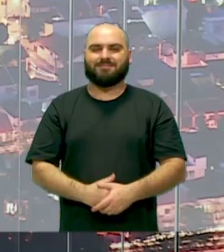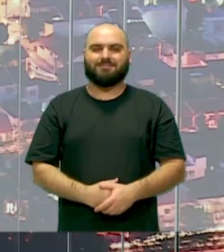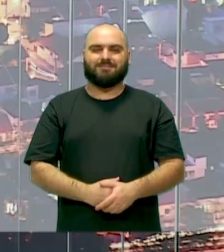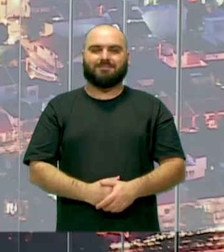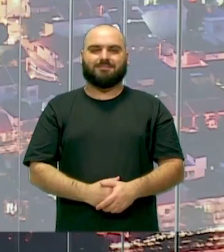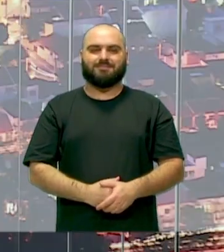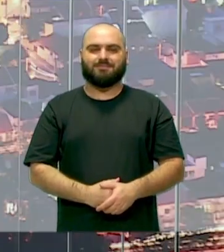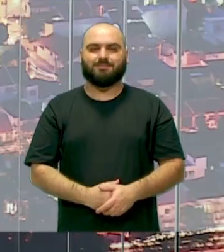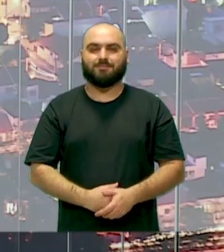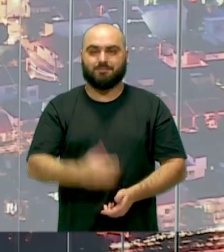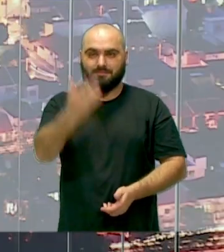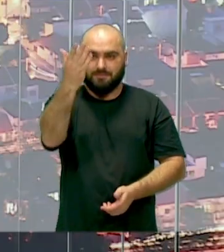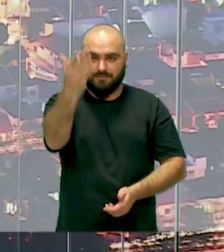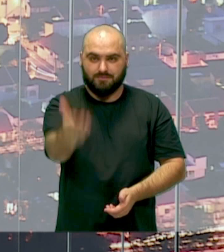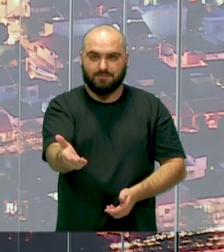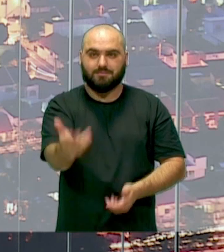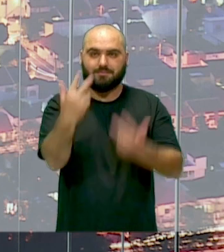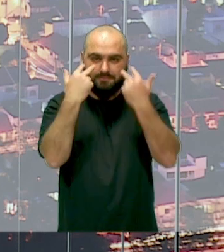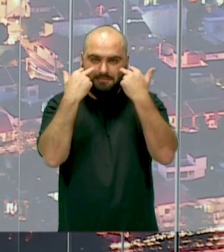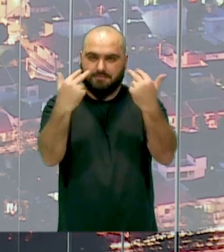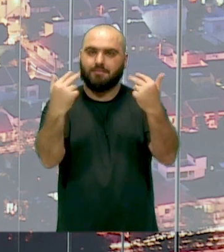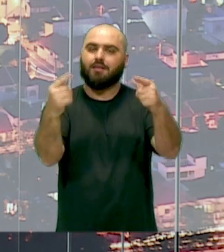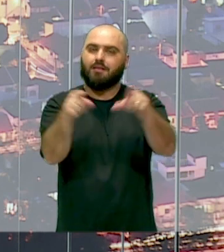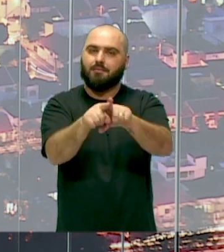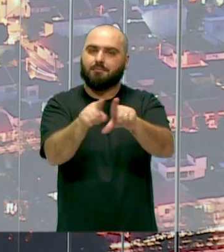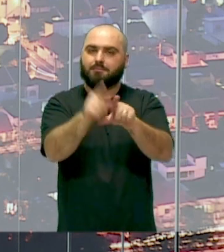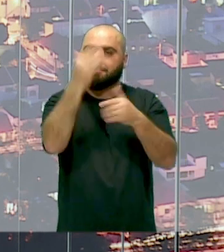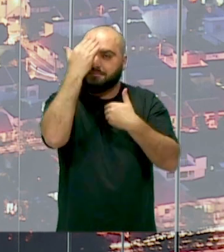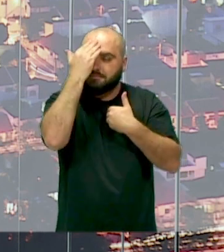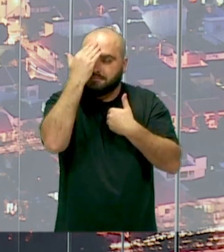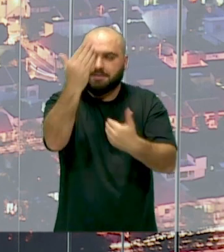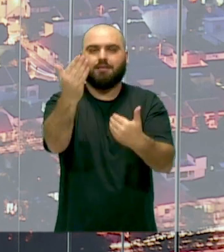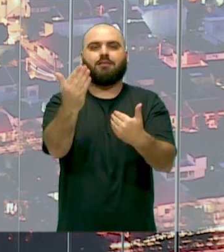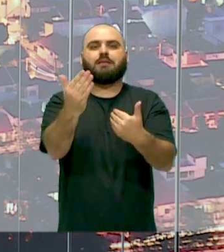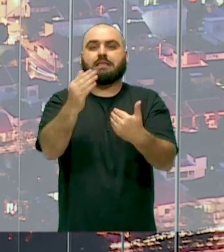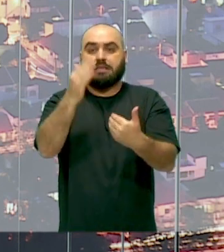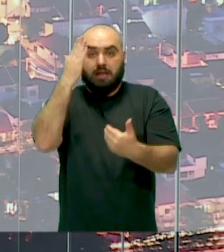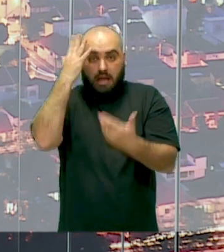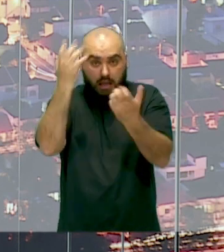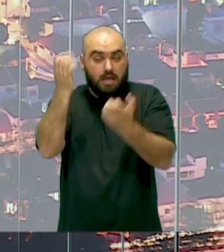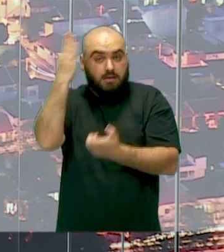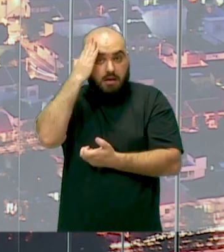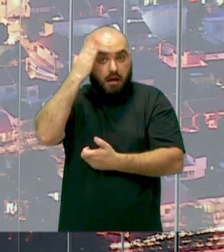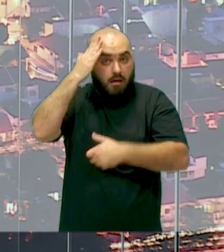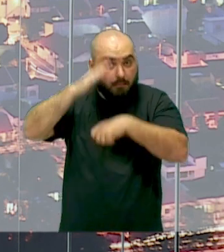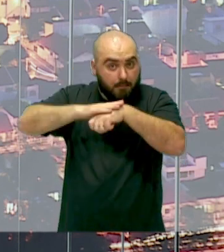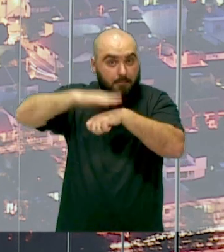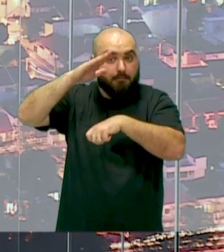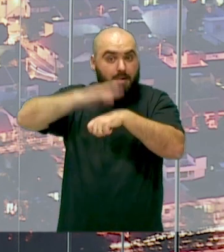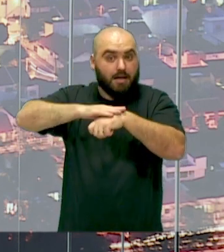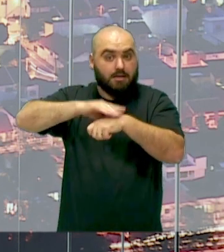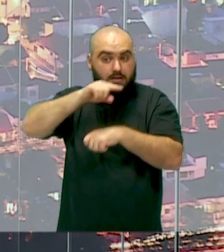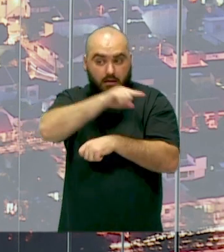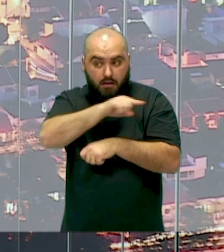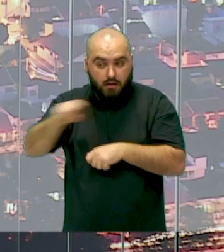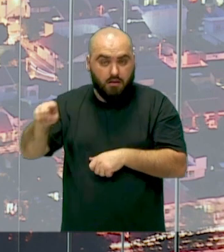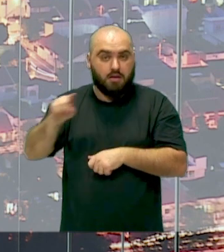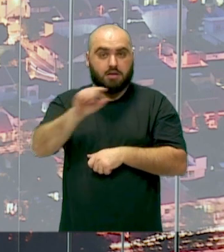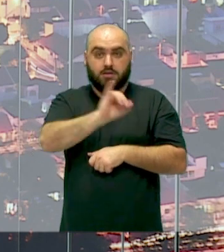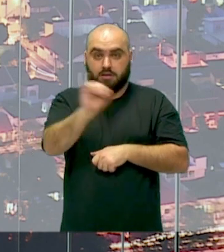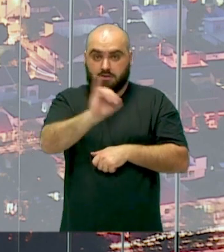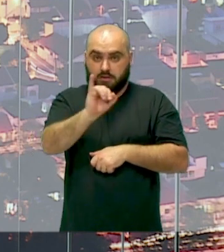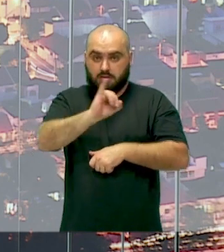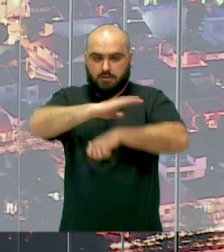Obrigada. E para você que nos acompanha também, muitíssimo obrigada. Se quiser saber mais sobre esse programa Itajaí